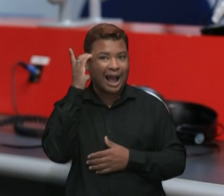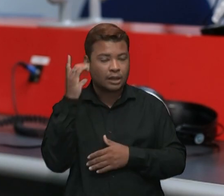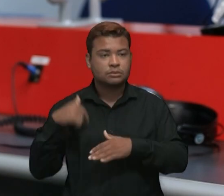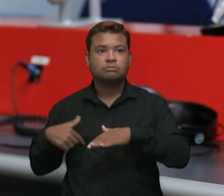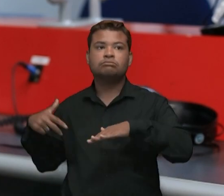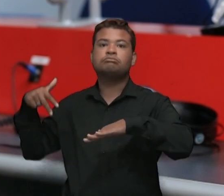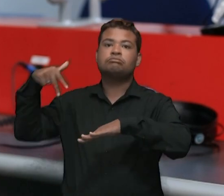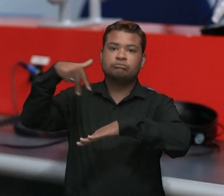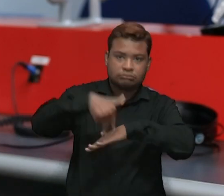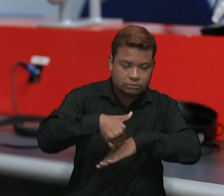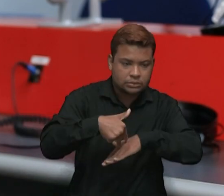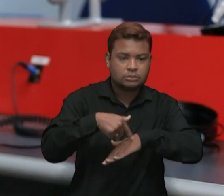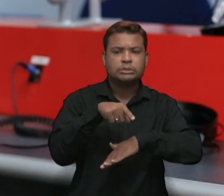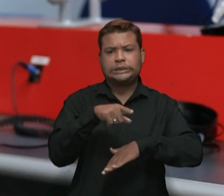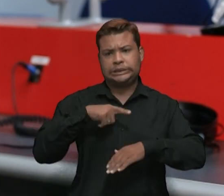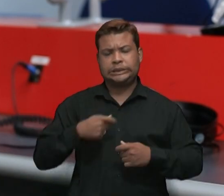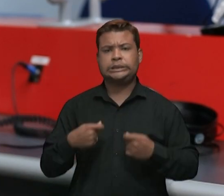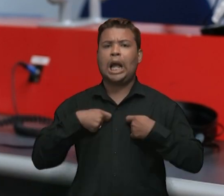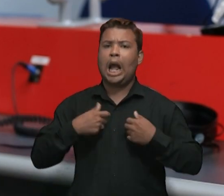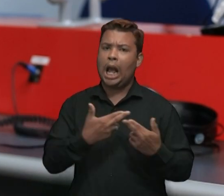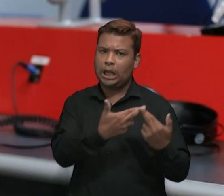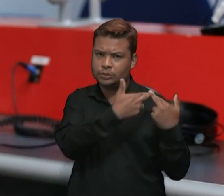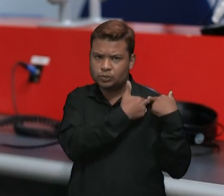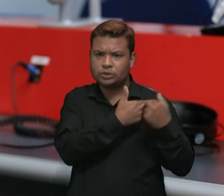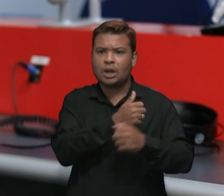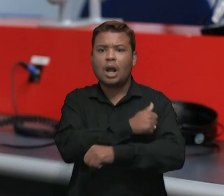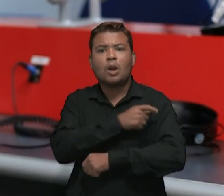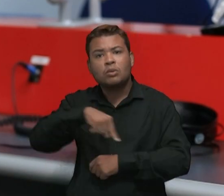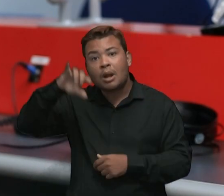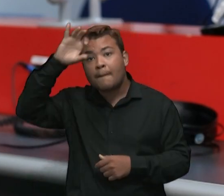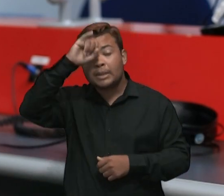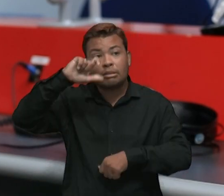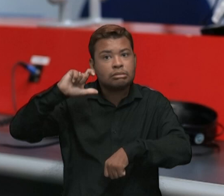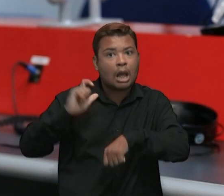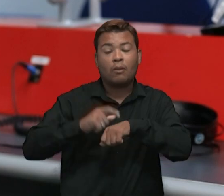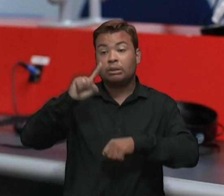desenvolver responsabilidade, além de ensinar os alunos a improvisarem,